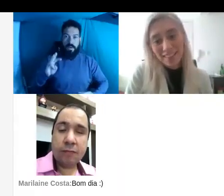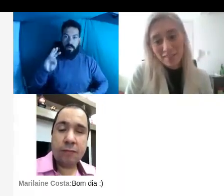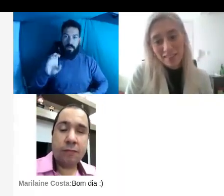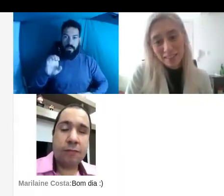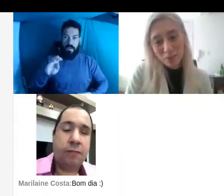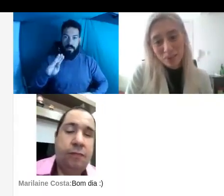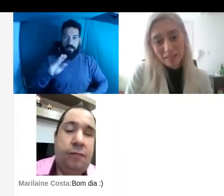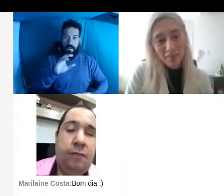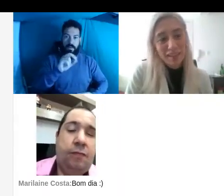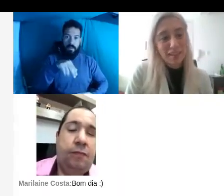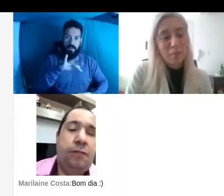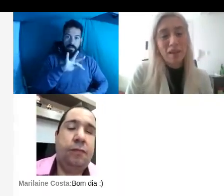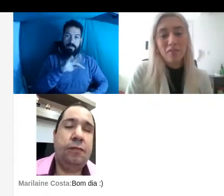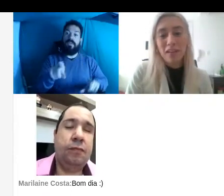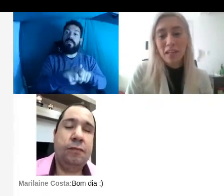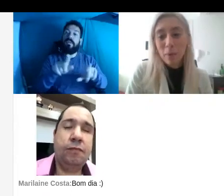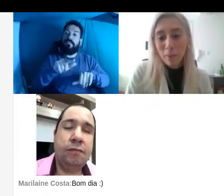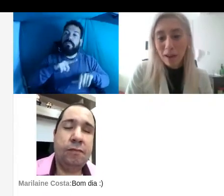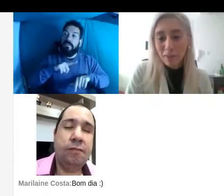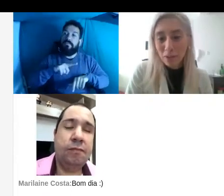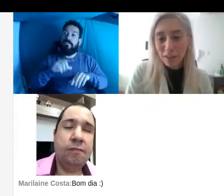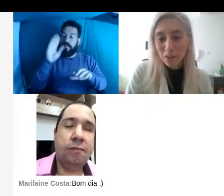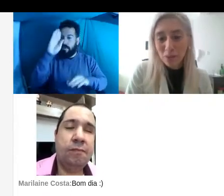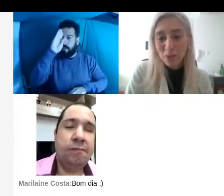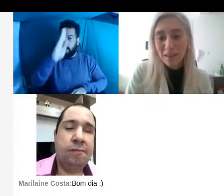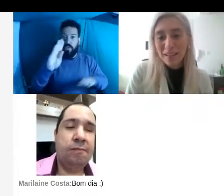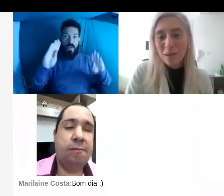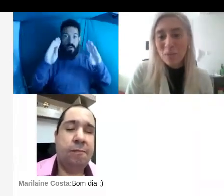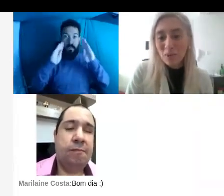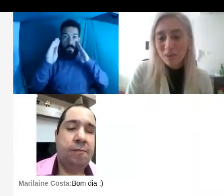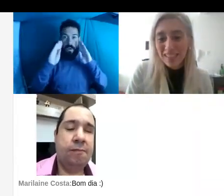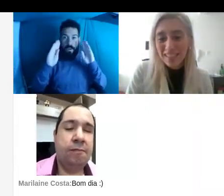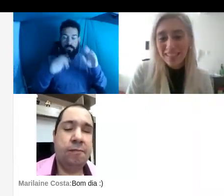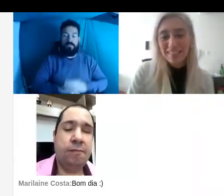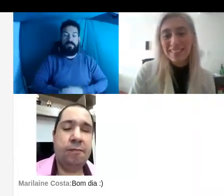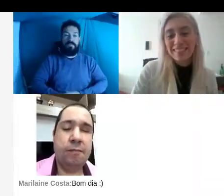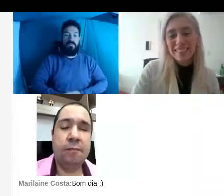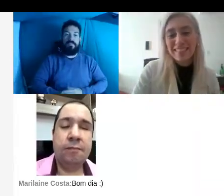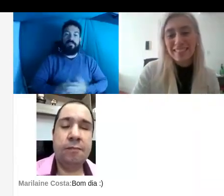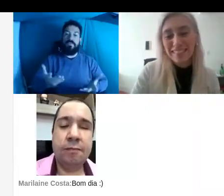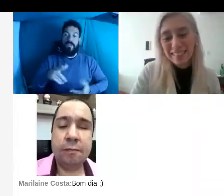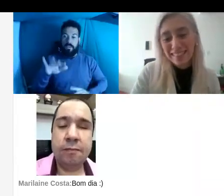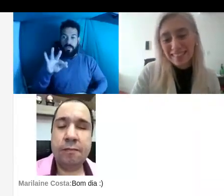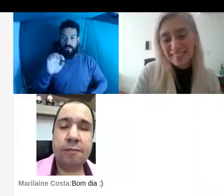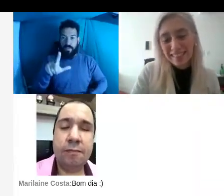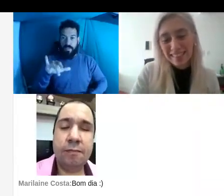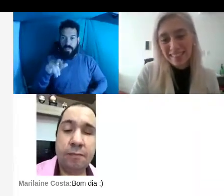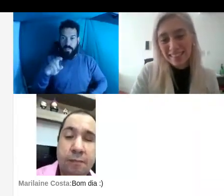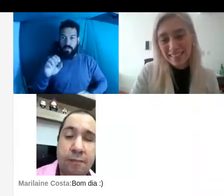transmissão direta via Facebook. Tá bem, Felipe? A palavra é toda tua. Bom dia.